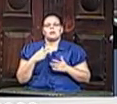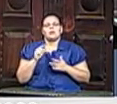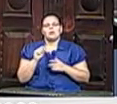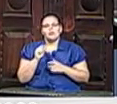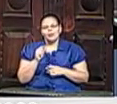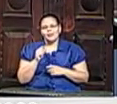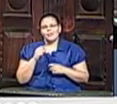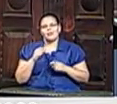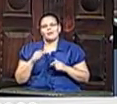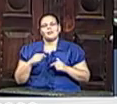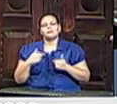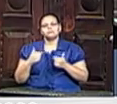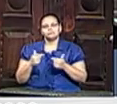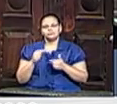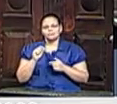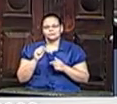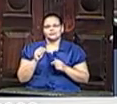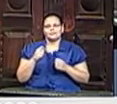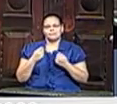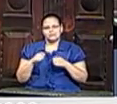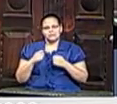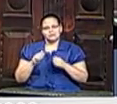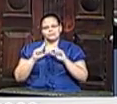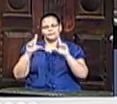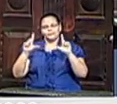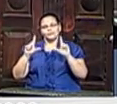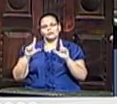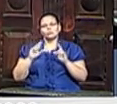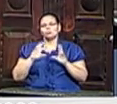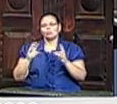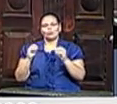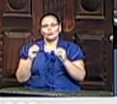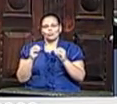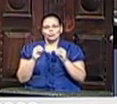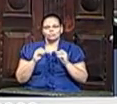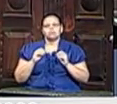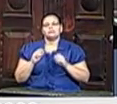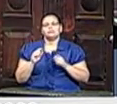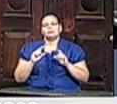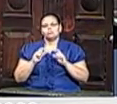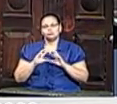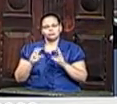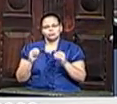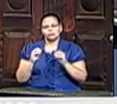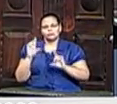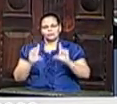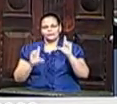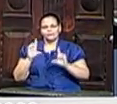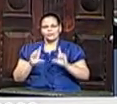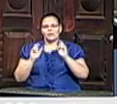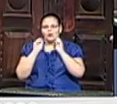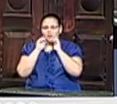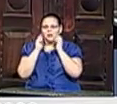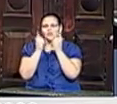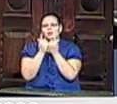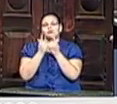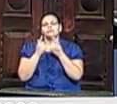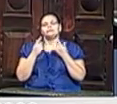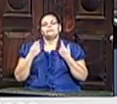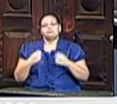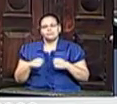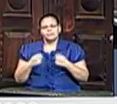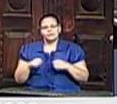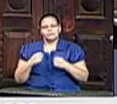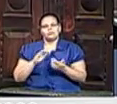procura assegurar que a transmissão de toda a programação da TV Alerj seja contemplada com